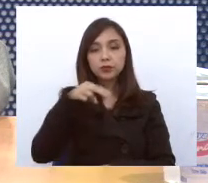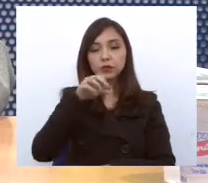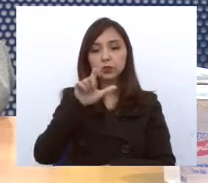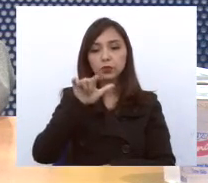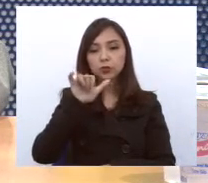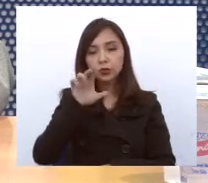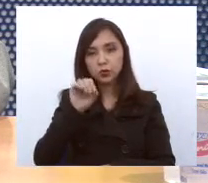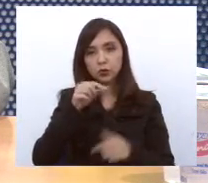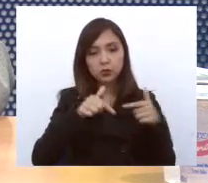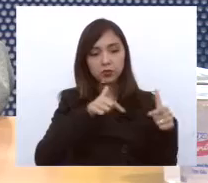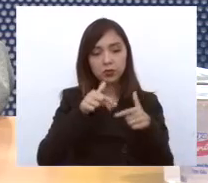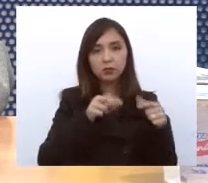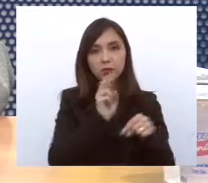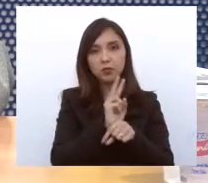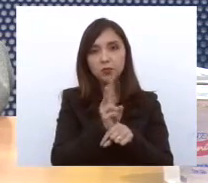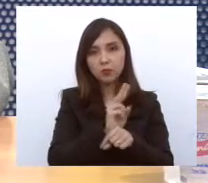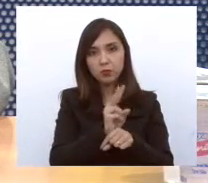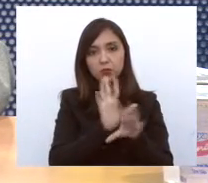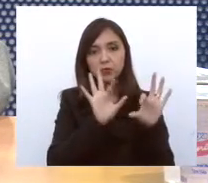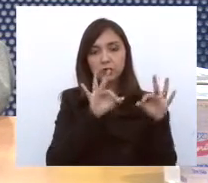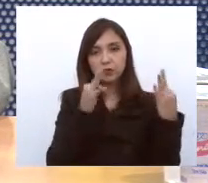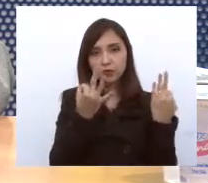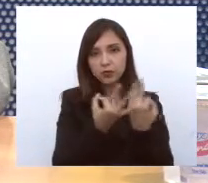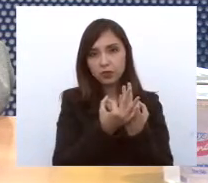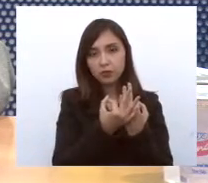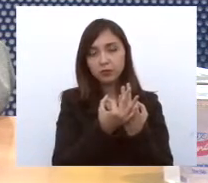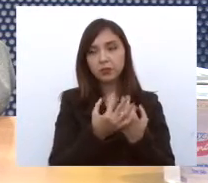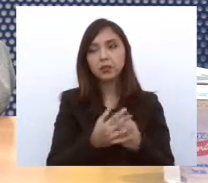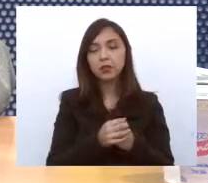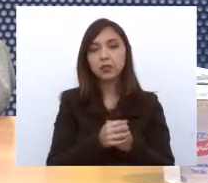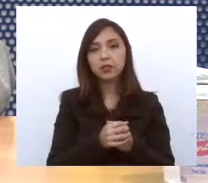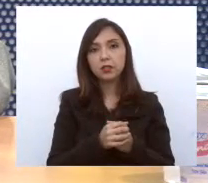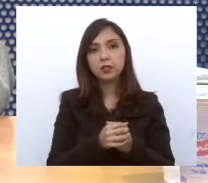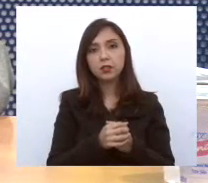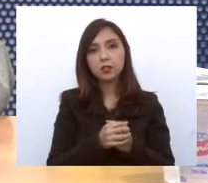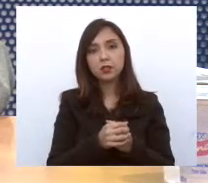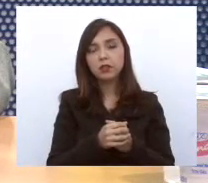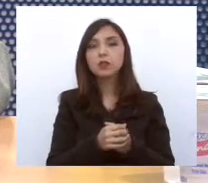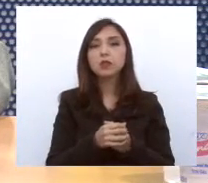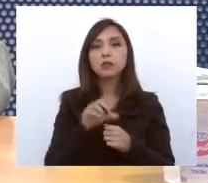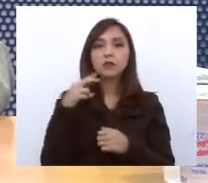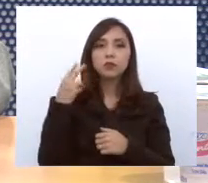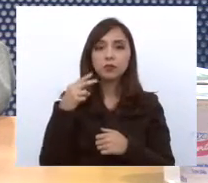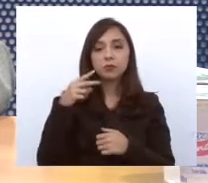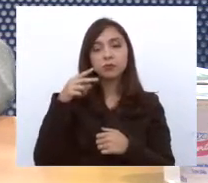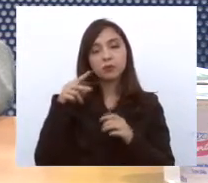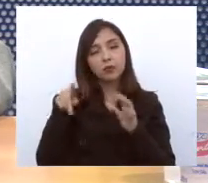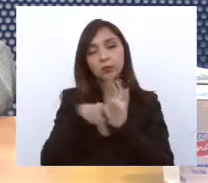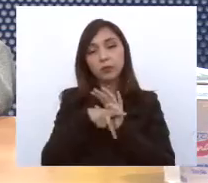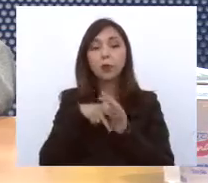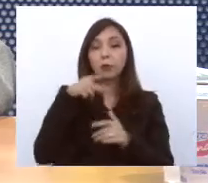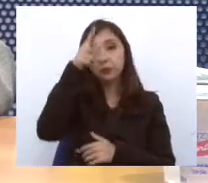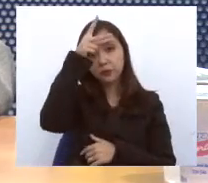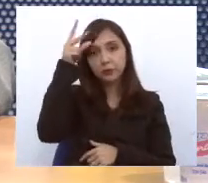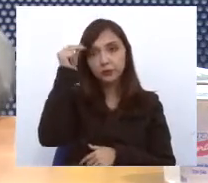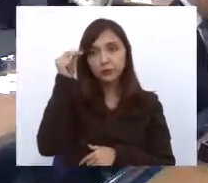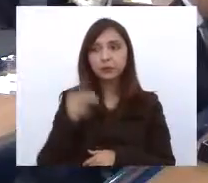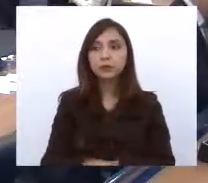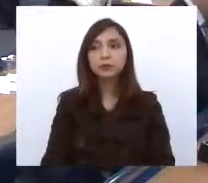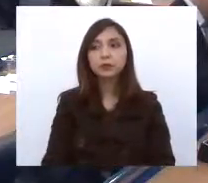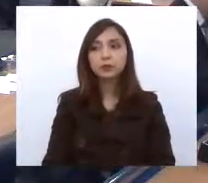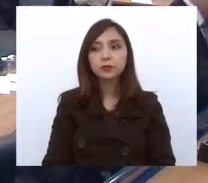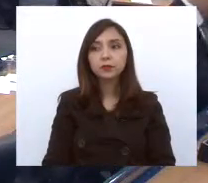Batuíra, serviço de proteção da família e da providências correlatas. Autora, Prefeitura.